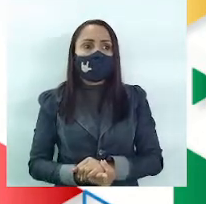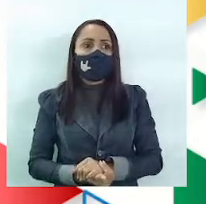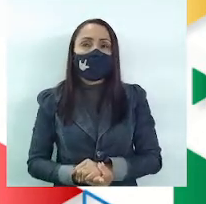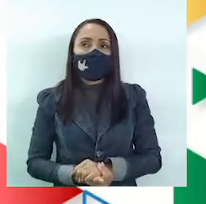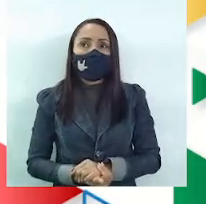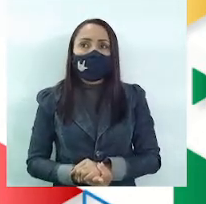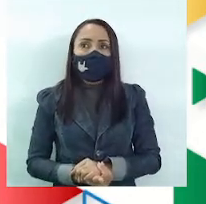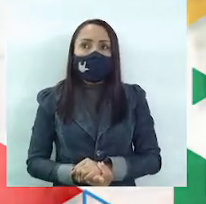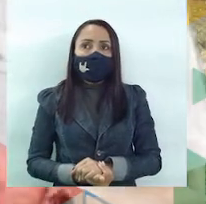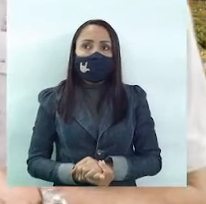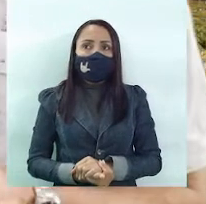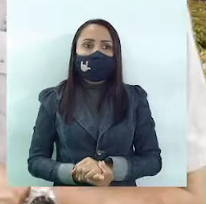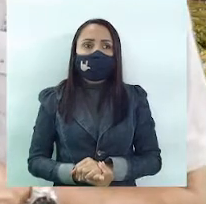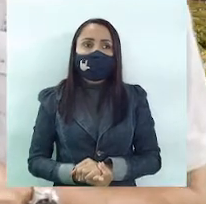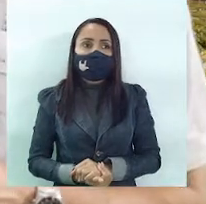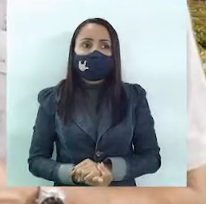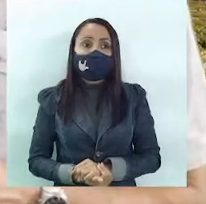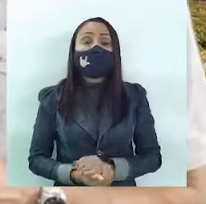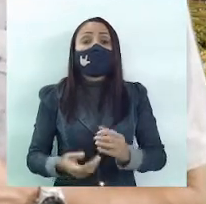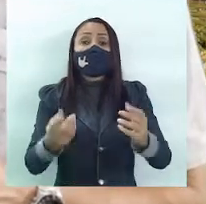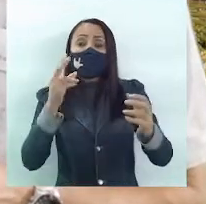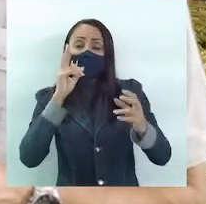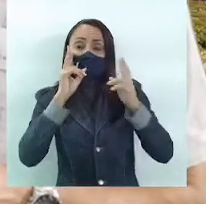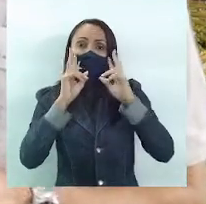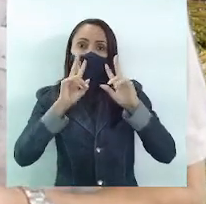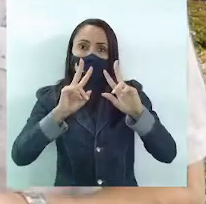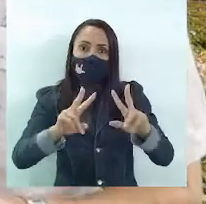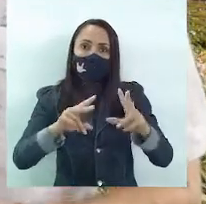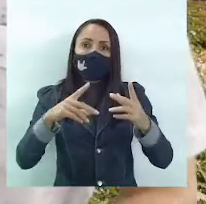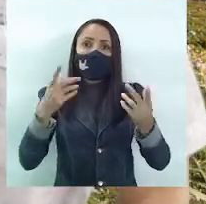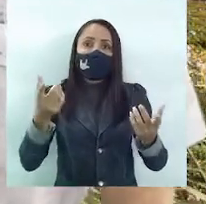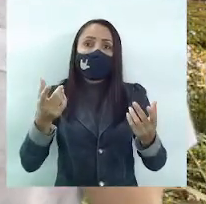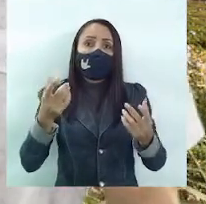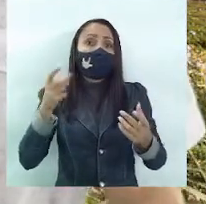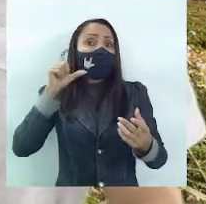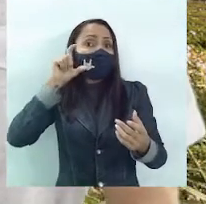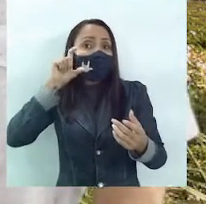coisa. Pelo que se vê aí, essa cárie está